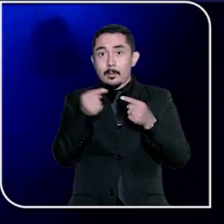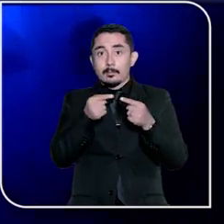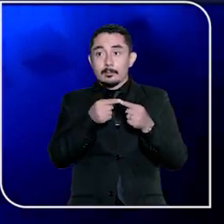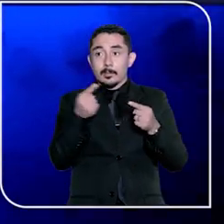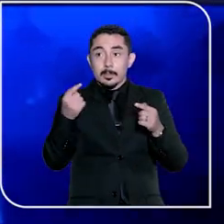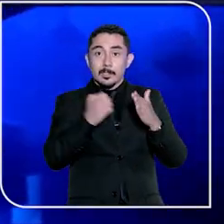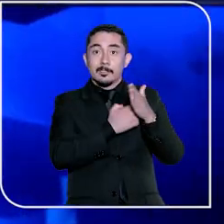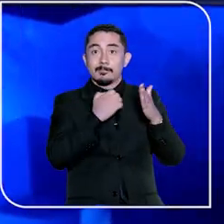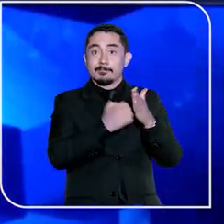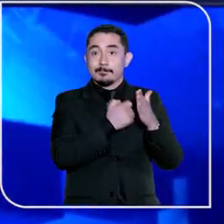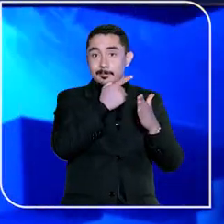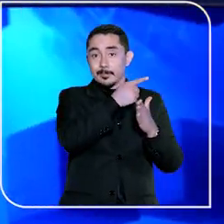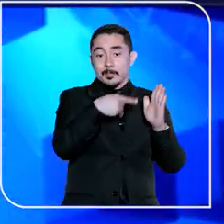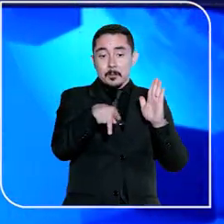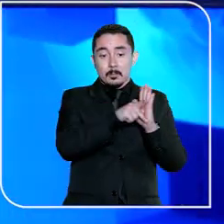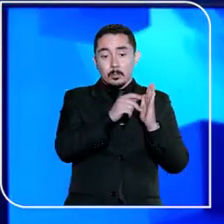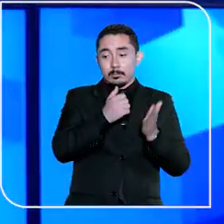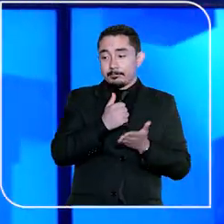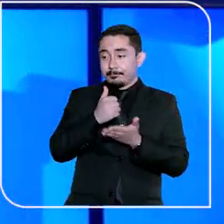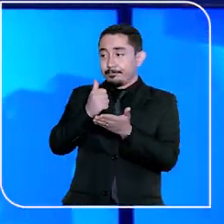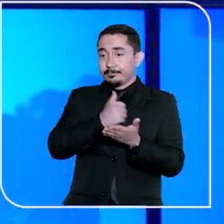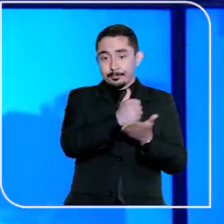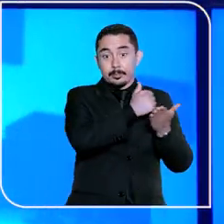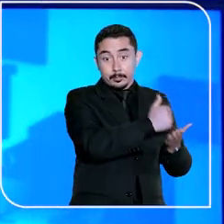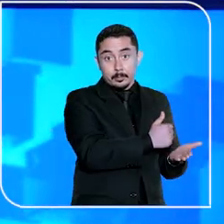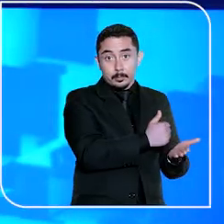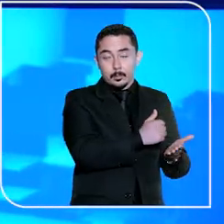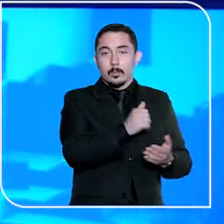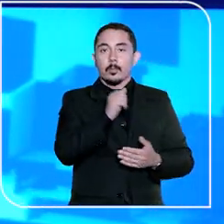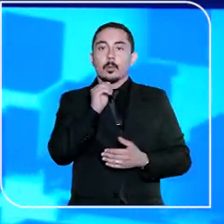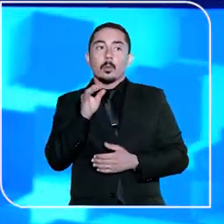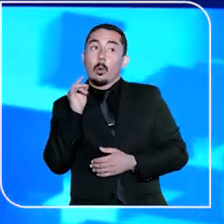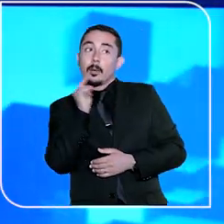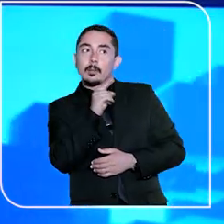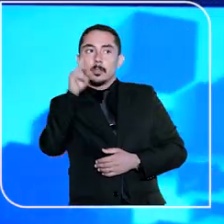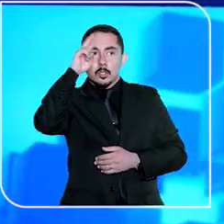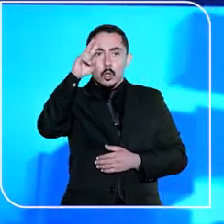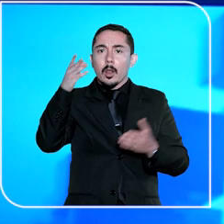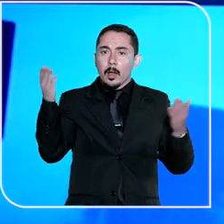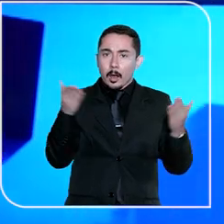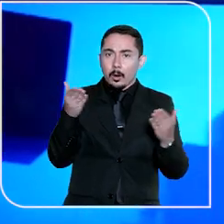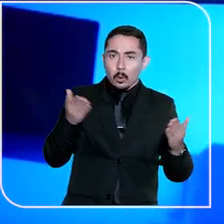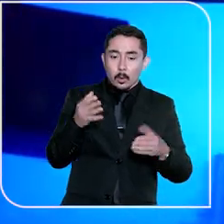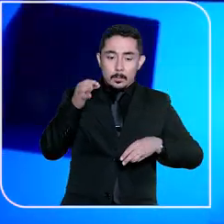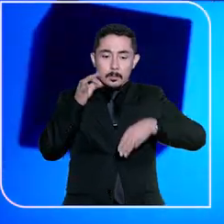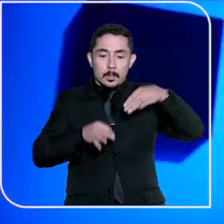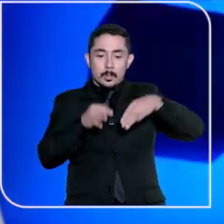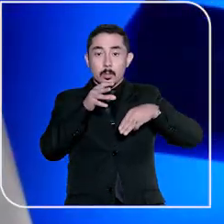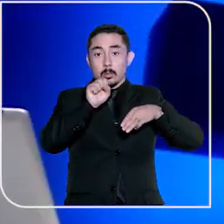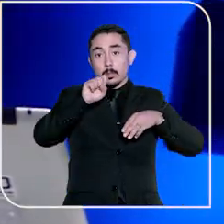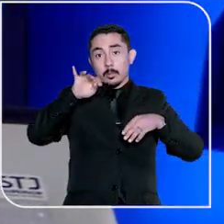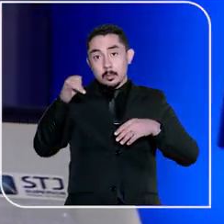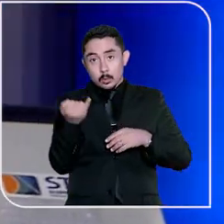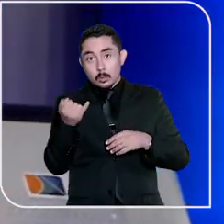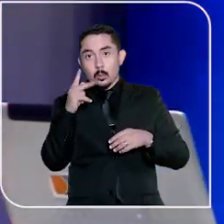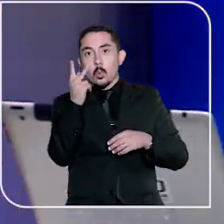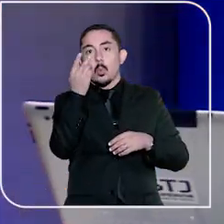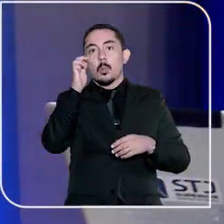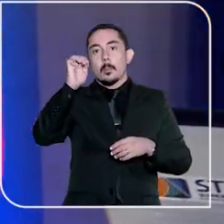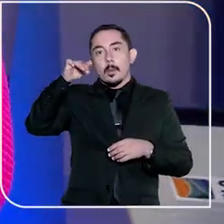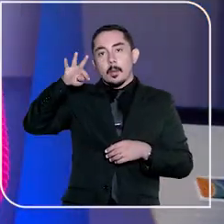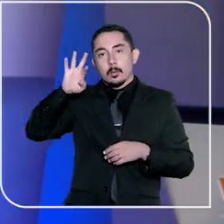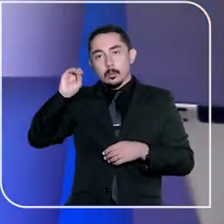empresa de transporte rodoviário de passageiros em o novo capítulo dessa história o Ministro do Superior Tribunal de